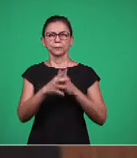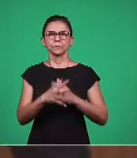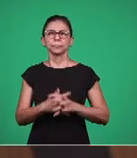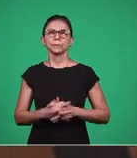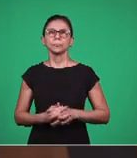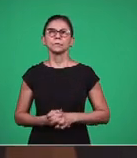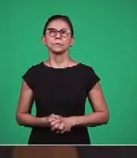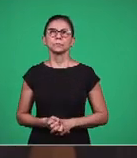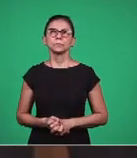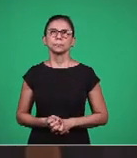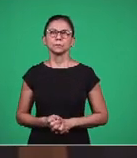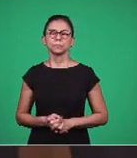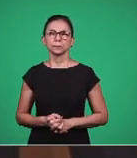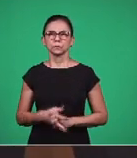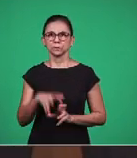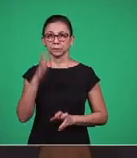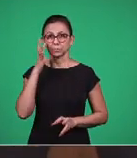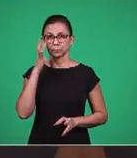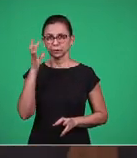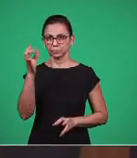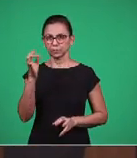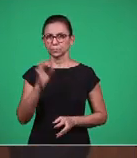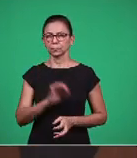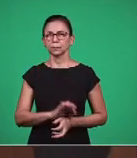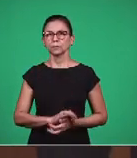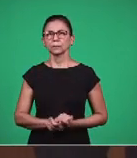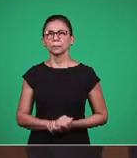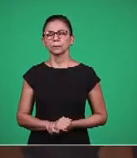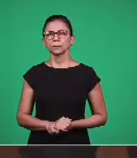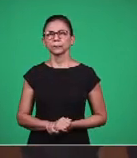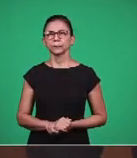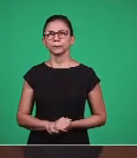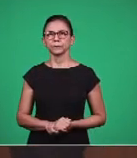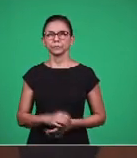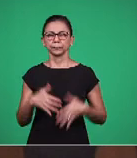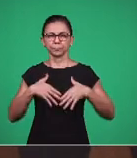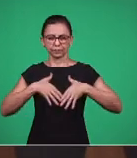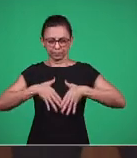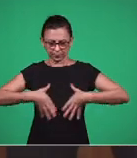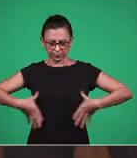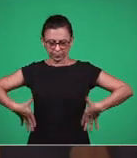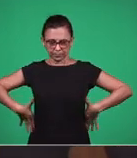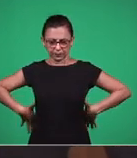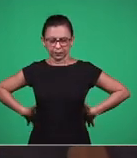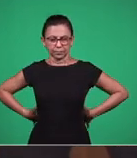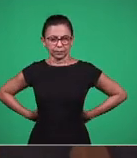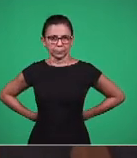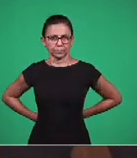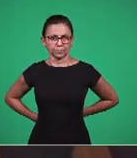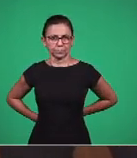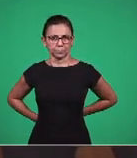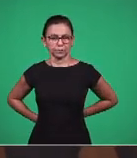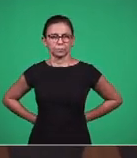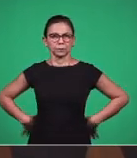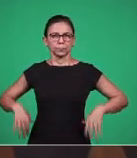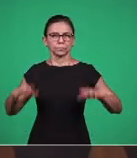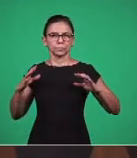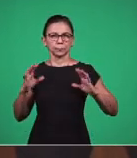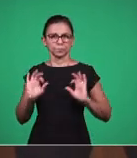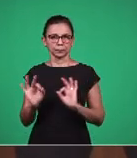Os irmãos, prestem minha atenção. Estejam cingidos os vossos lombos e acesas as vossas